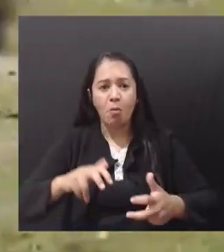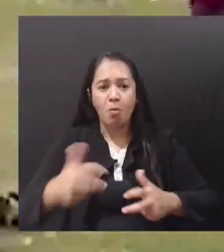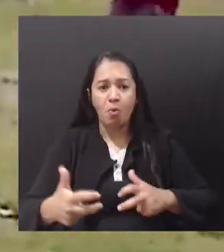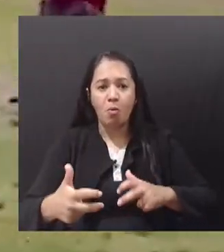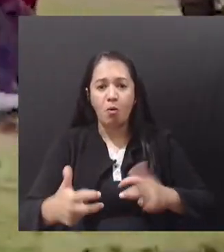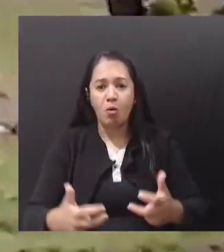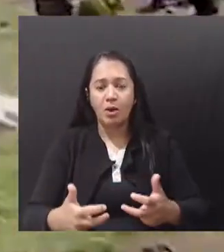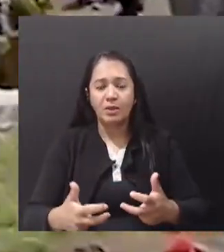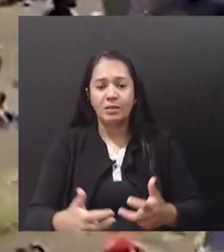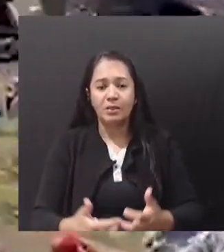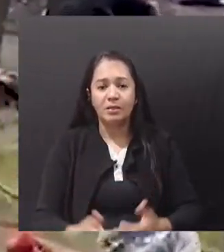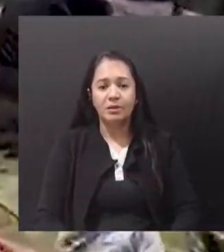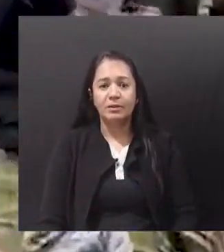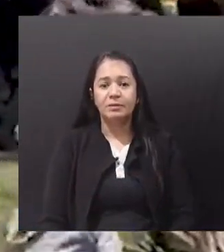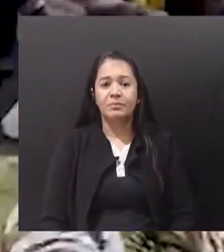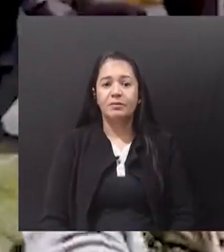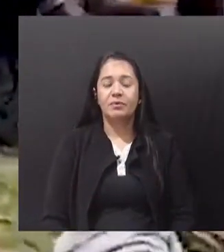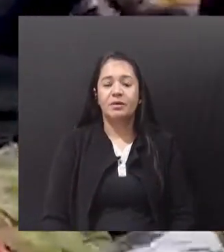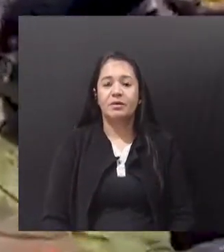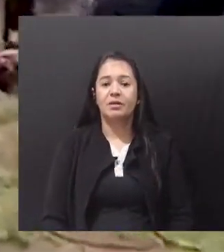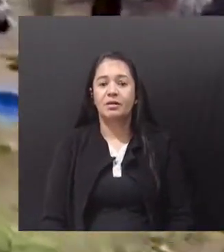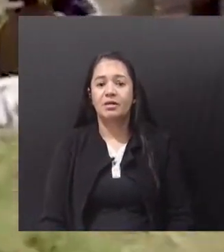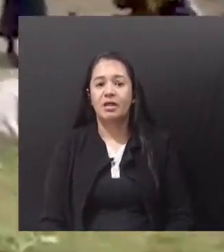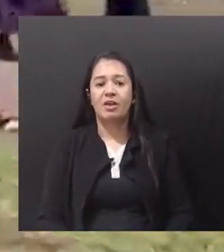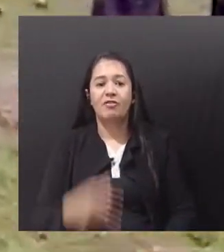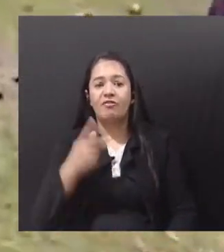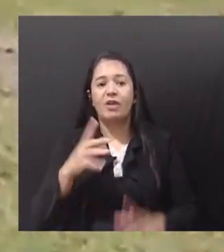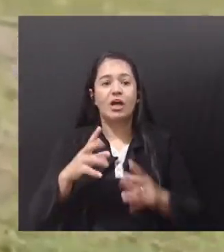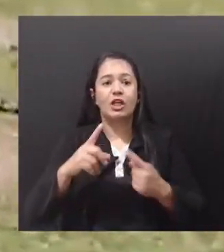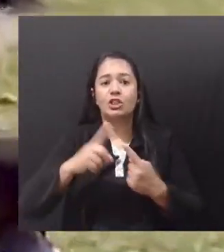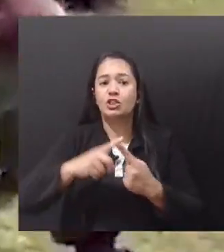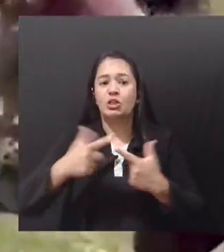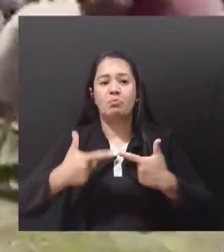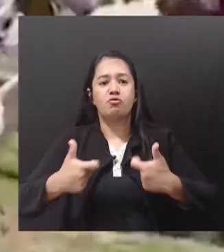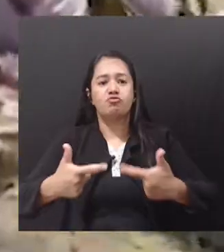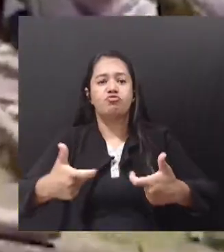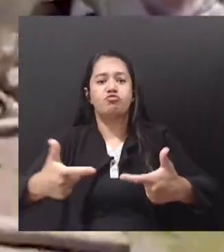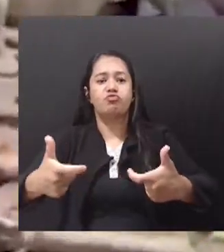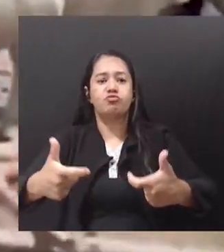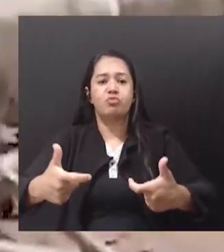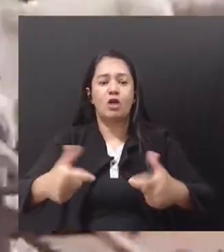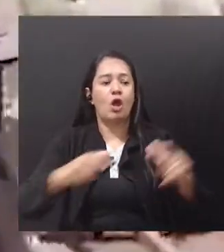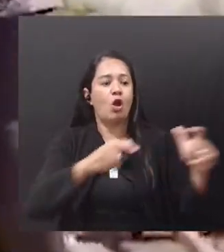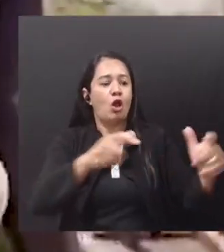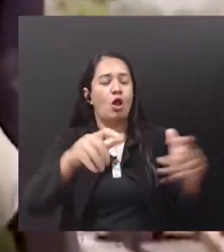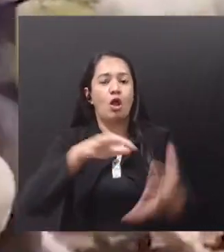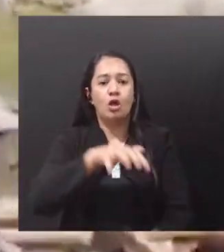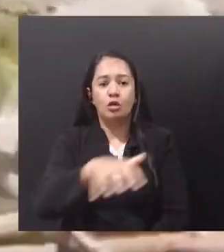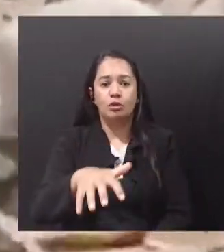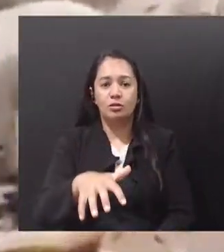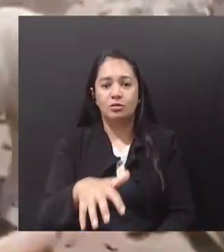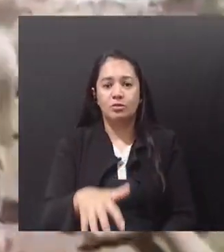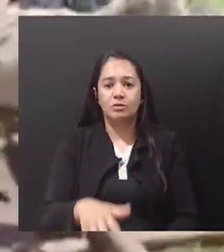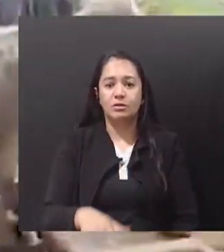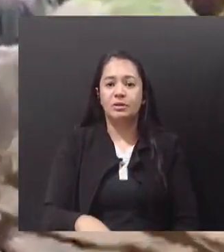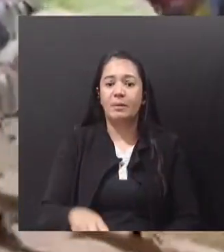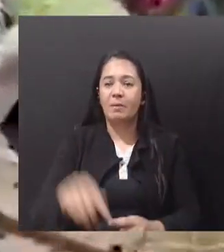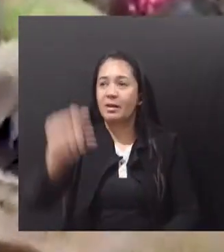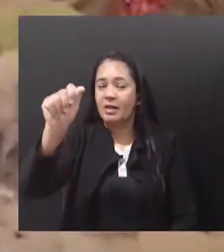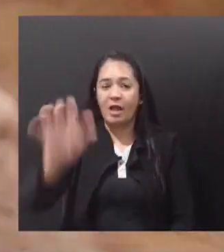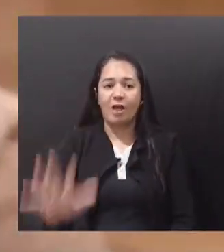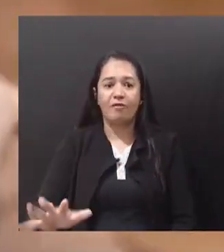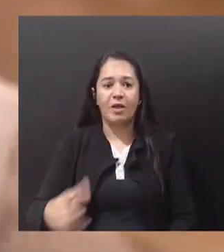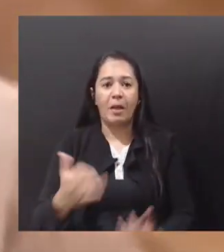se fala nisso, né? Se fala em todos os tipos de guerras e em todos os pontos dos planetas. No continente africano parece que não